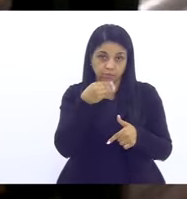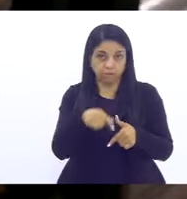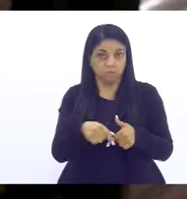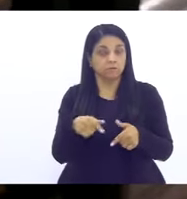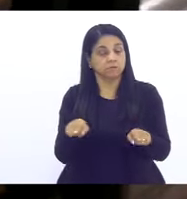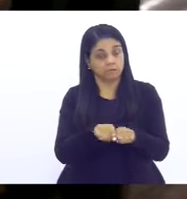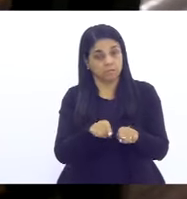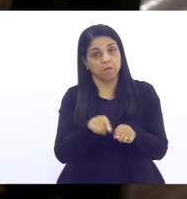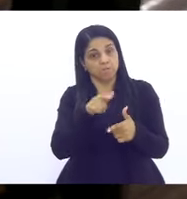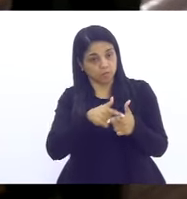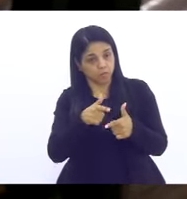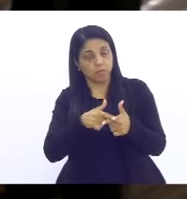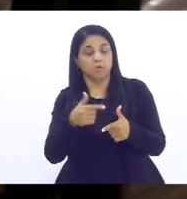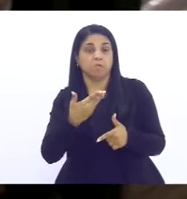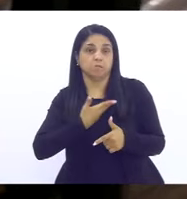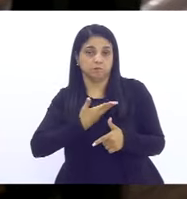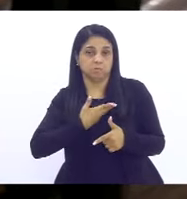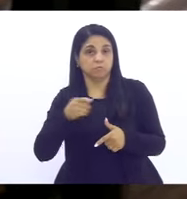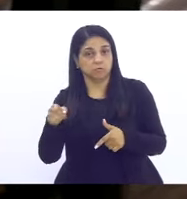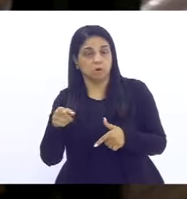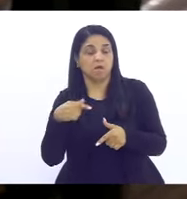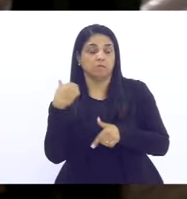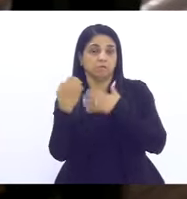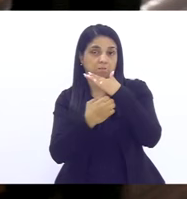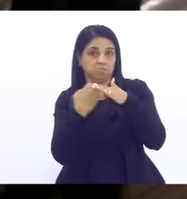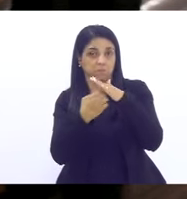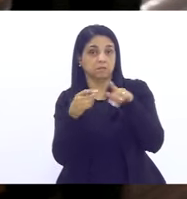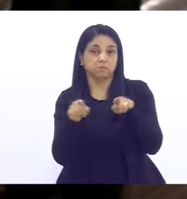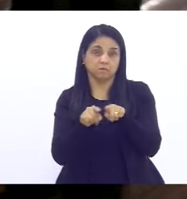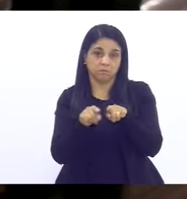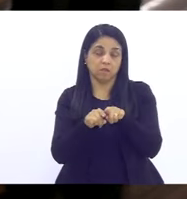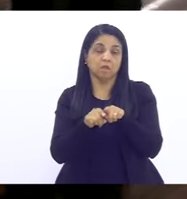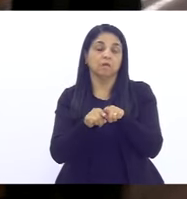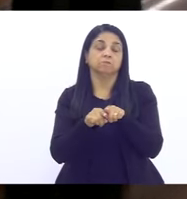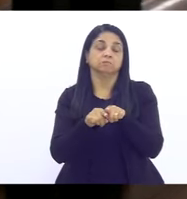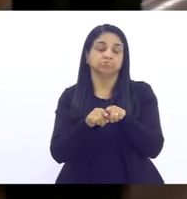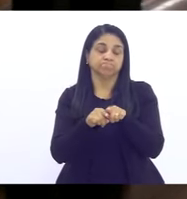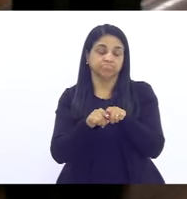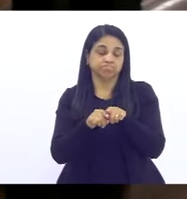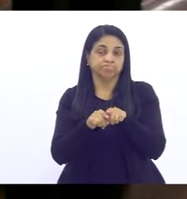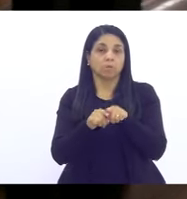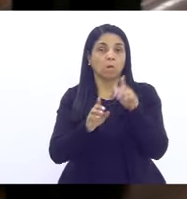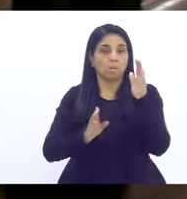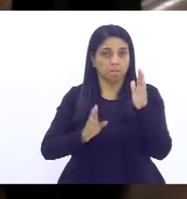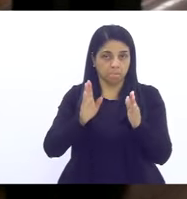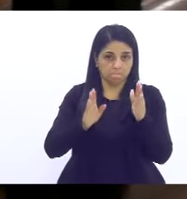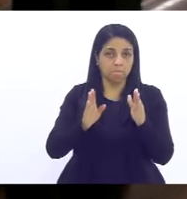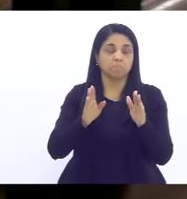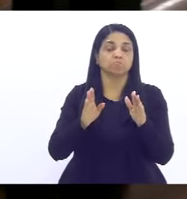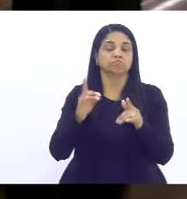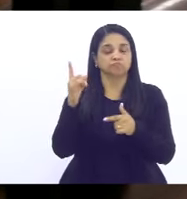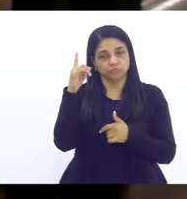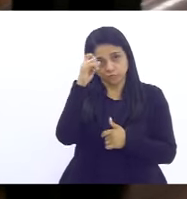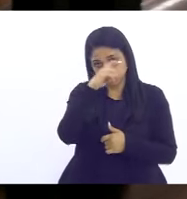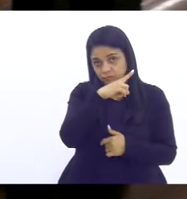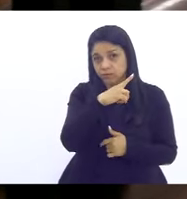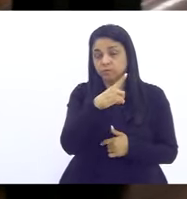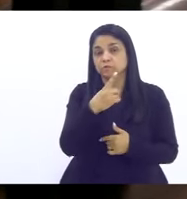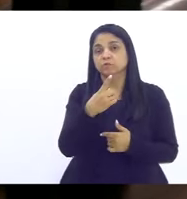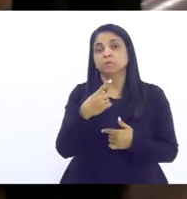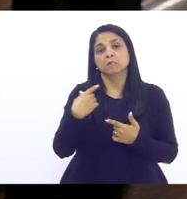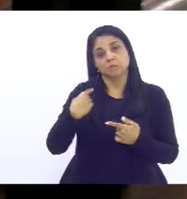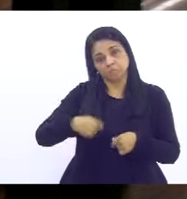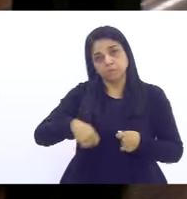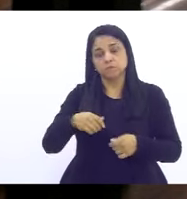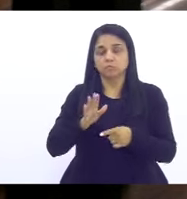por uma situação, meus colegas do Rio Grande do Sul passaram por uma situação extremamente complexa e também precisaram de